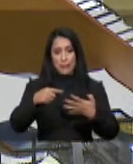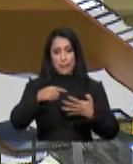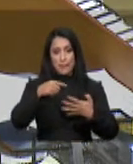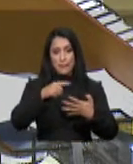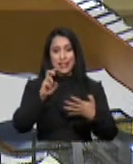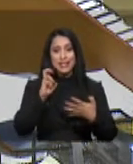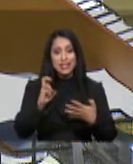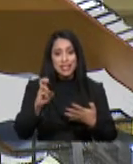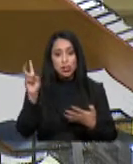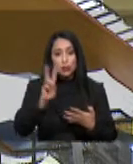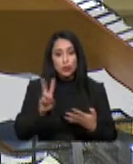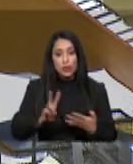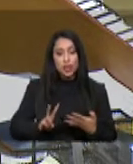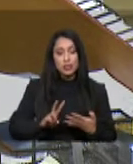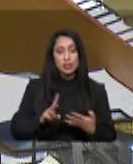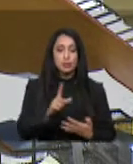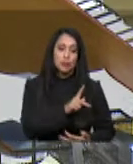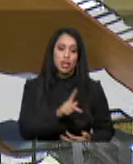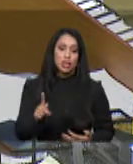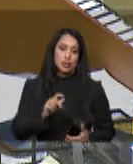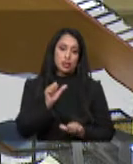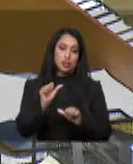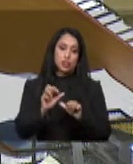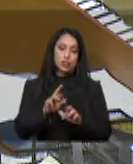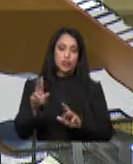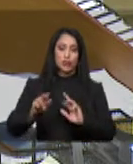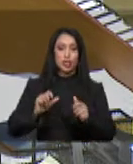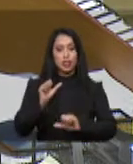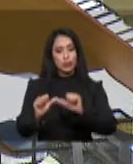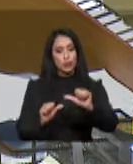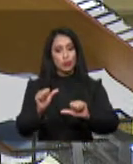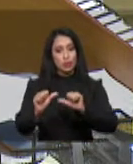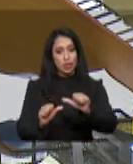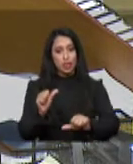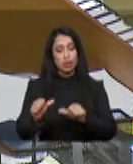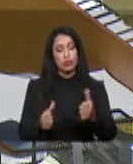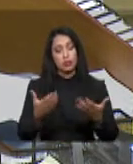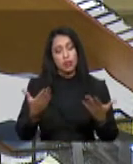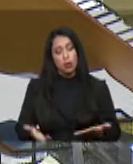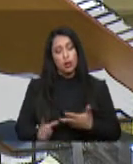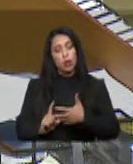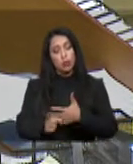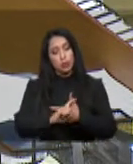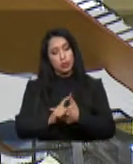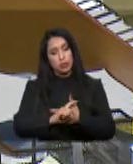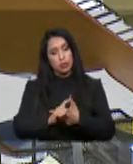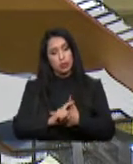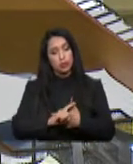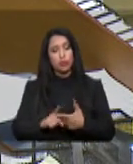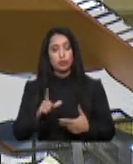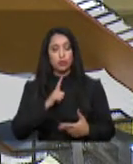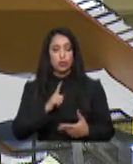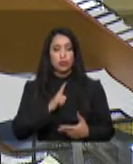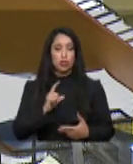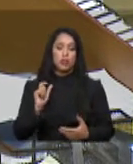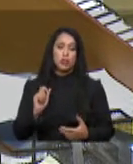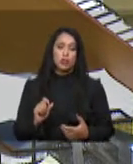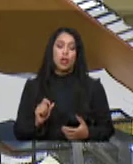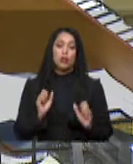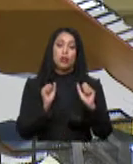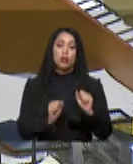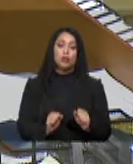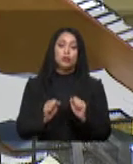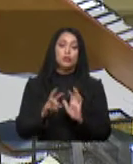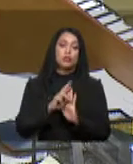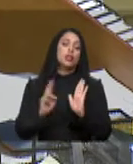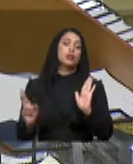sido questionada. Em síntese, não há, em absoluto, fundamento na afirmação de que o poder executivo, no caso em comento, exorbitou do seu poder